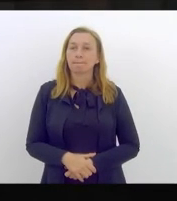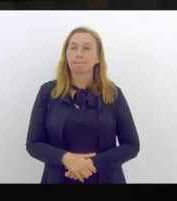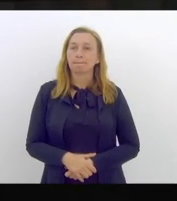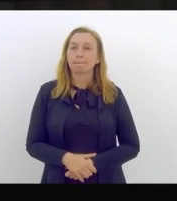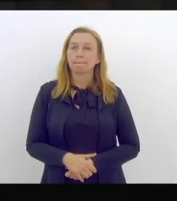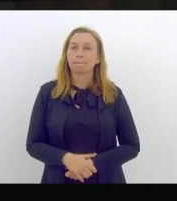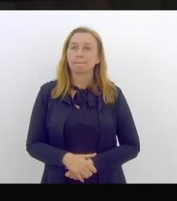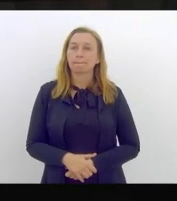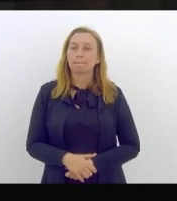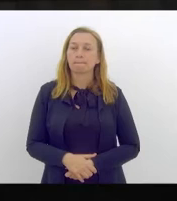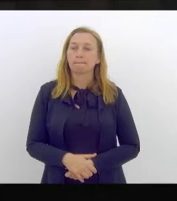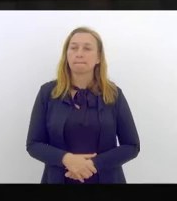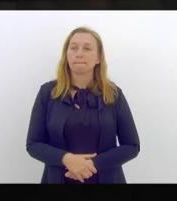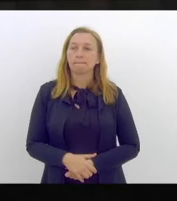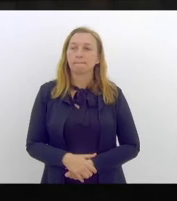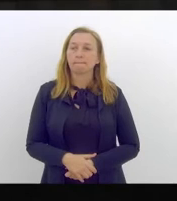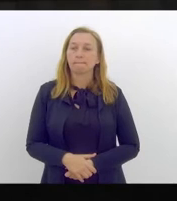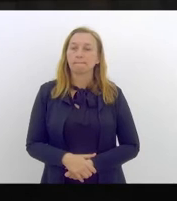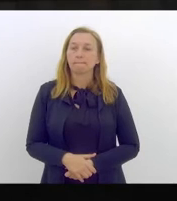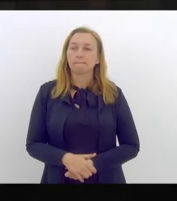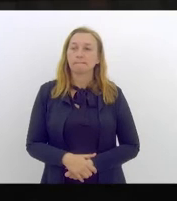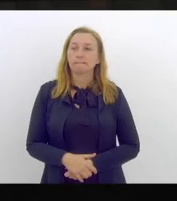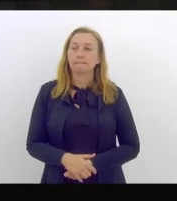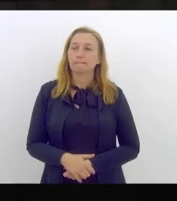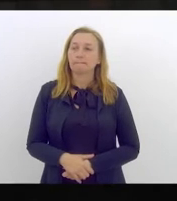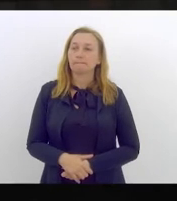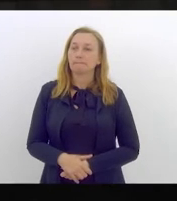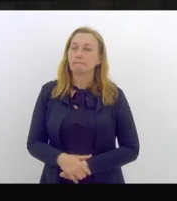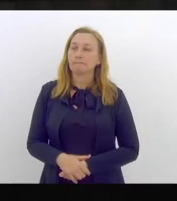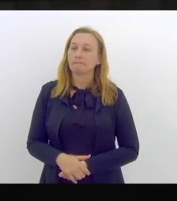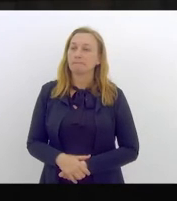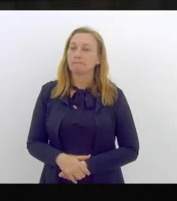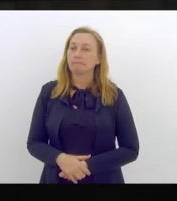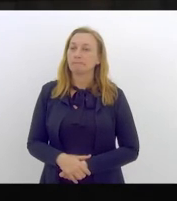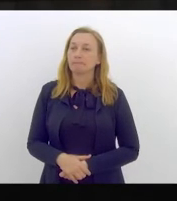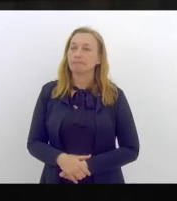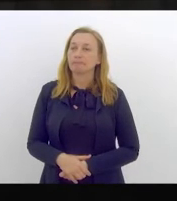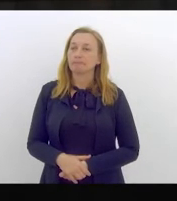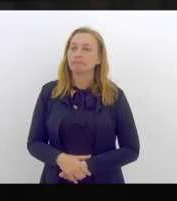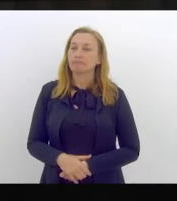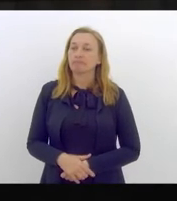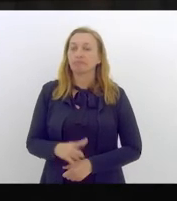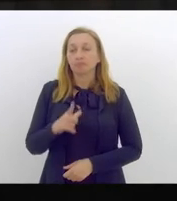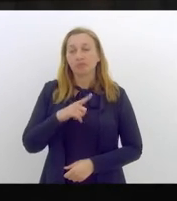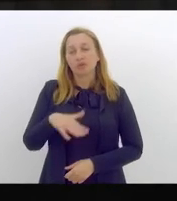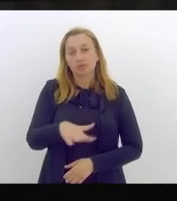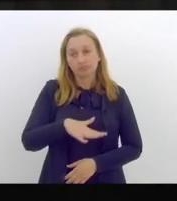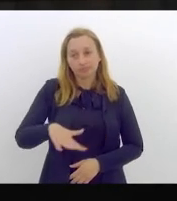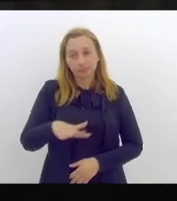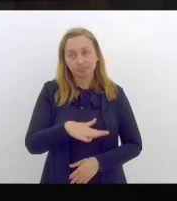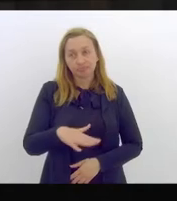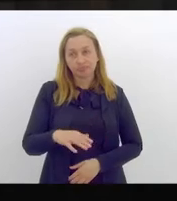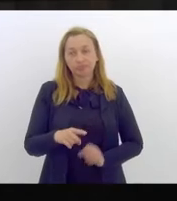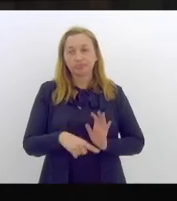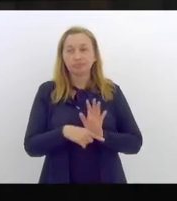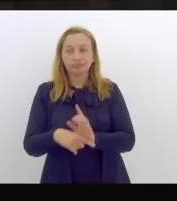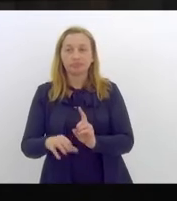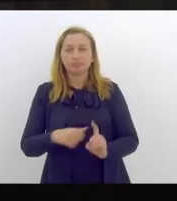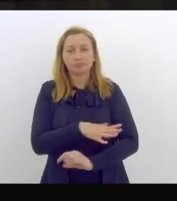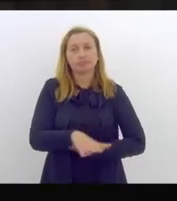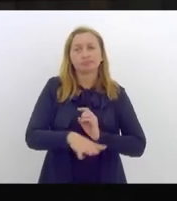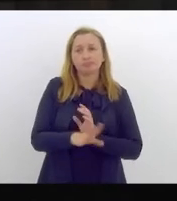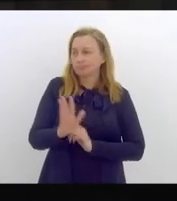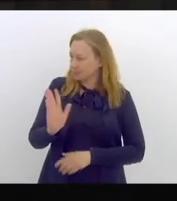Se colocou, eu pelo menos tenho aí na área da assistência social, já